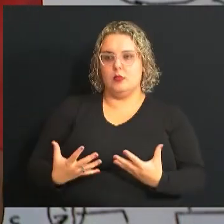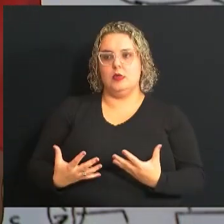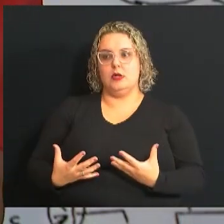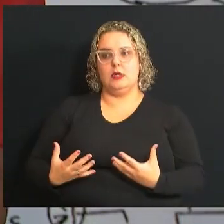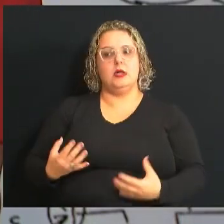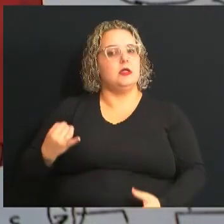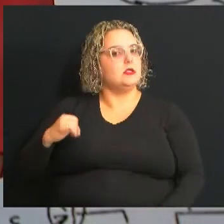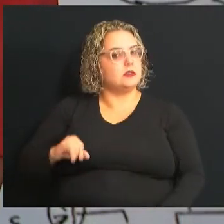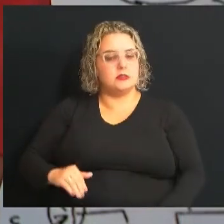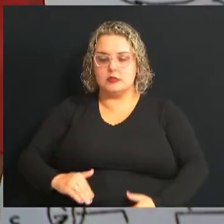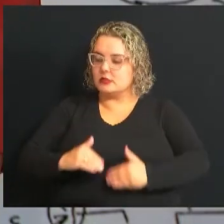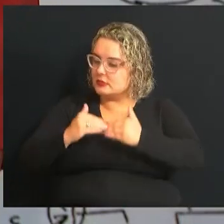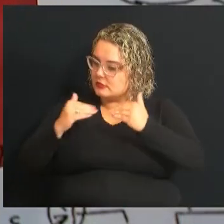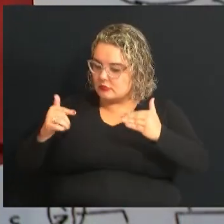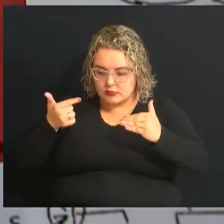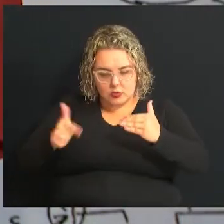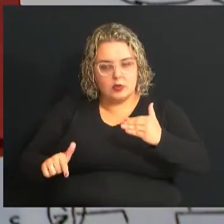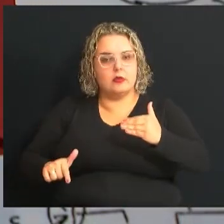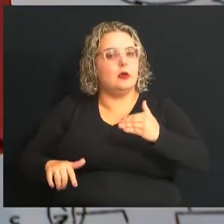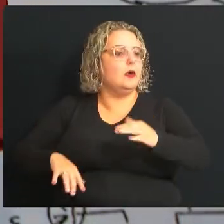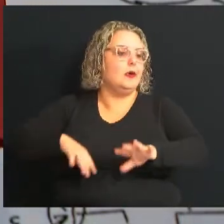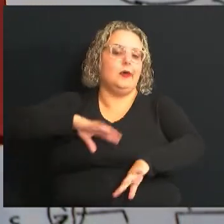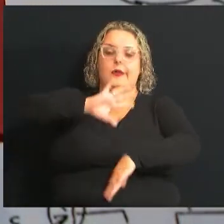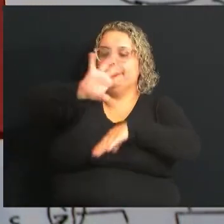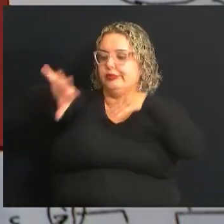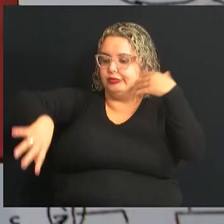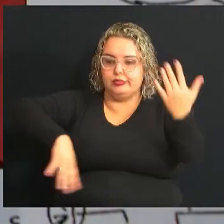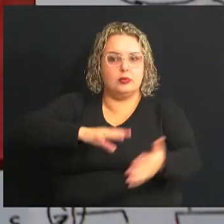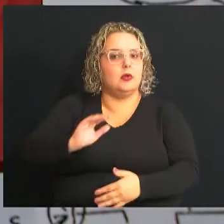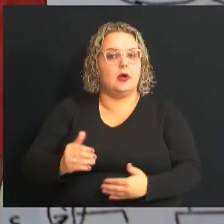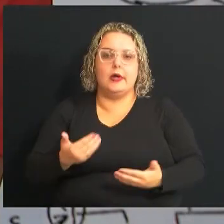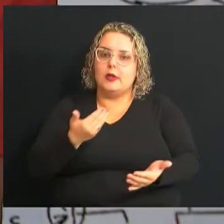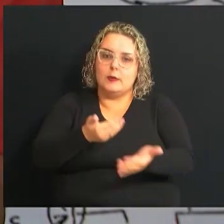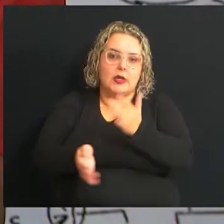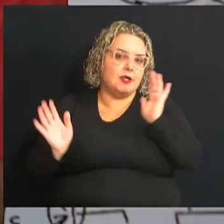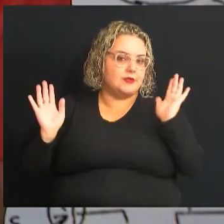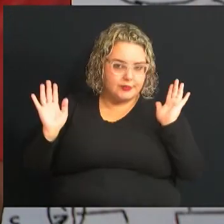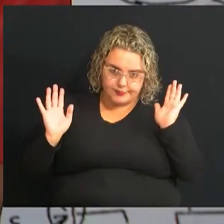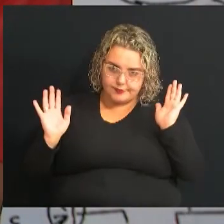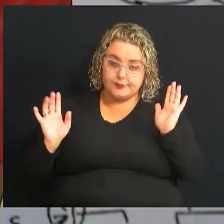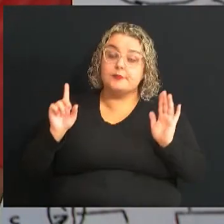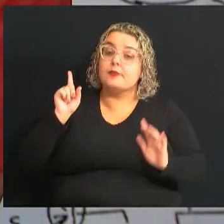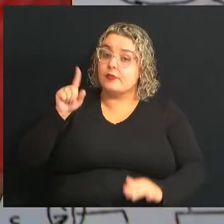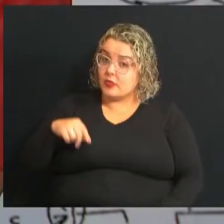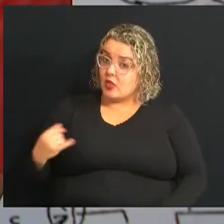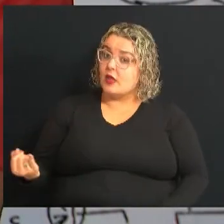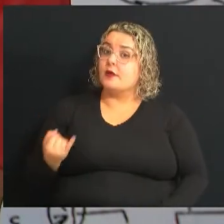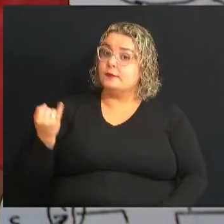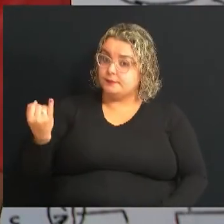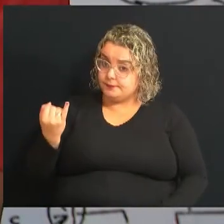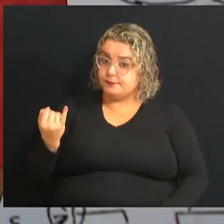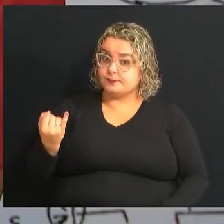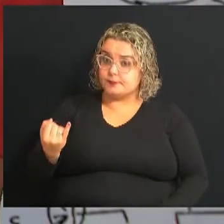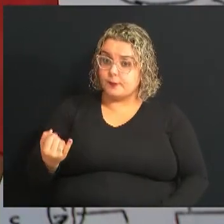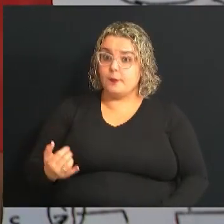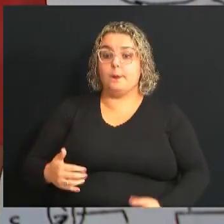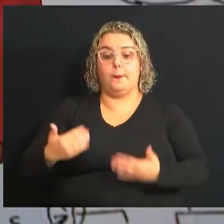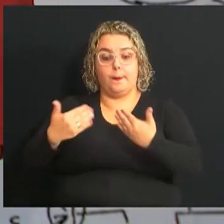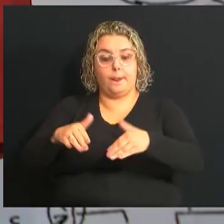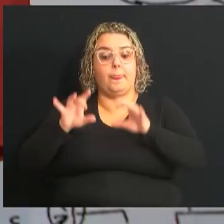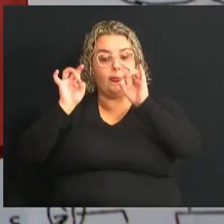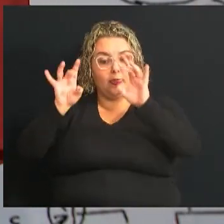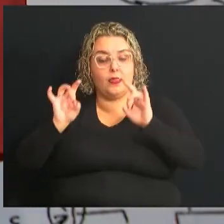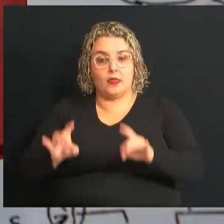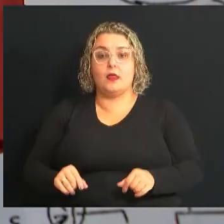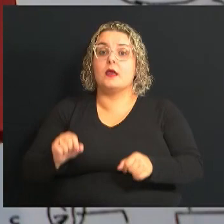manter esse nível, vai ser atropelado por todo mundo que está atrás dele. Porque é muito importante entender, se são provas específicas, são feitas